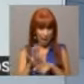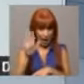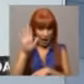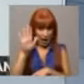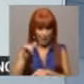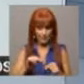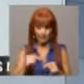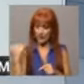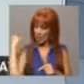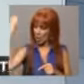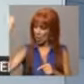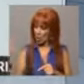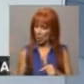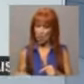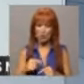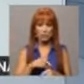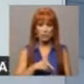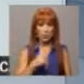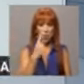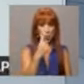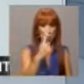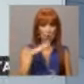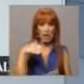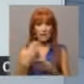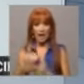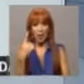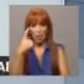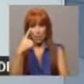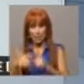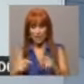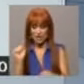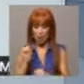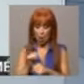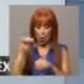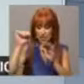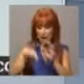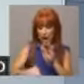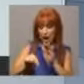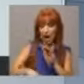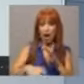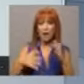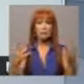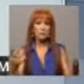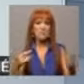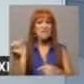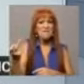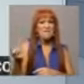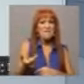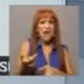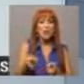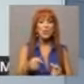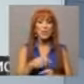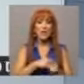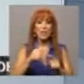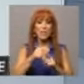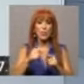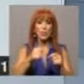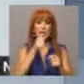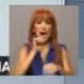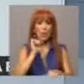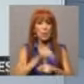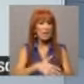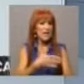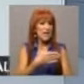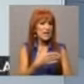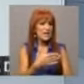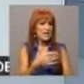costa ocidental, ondas do noroeste com 1 metro ou 1,5 metro, na costa sul do Algarve, agitação marítima fraca, e a temperatura da água do mar a variar entre os